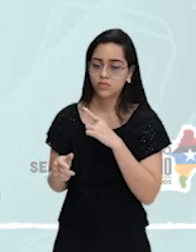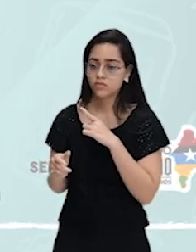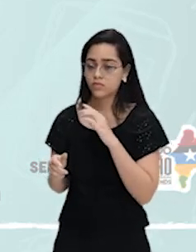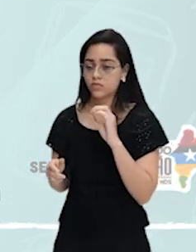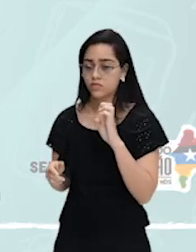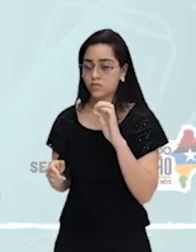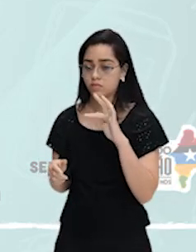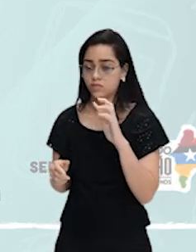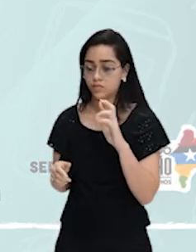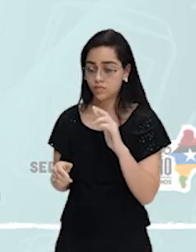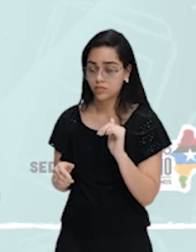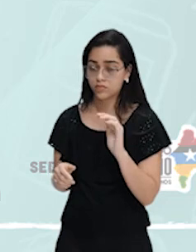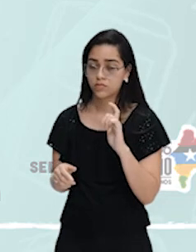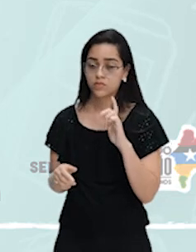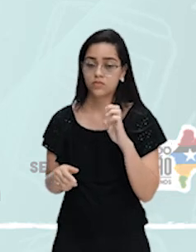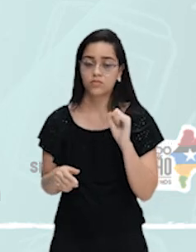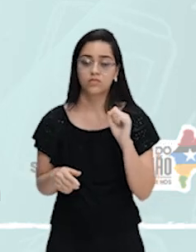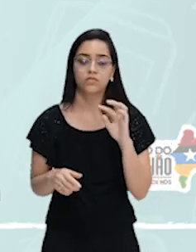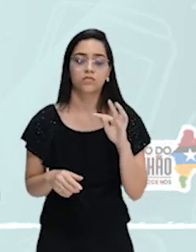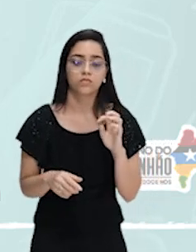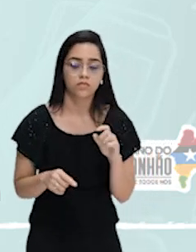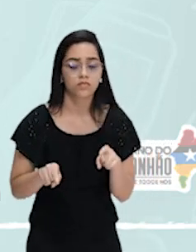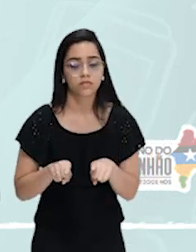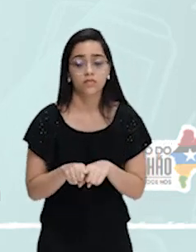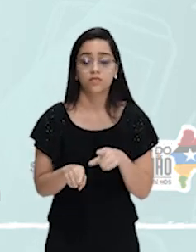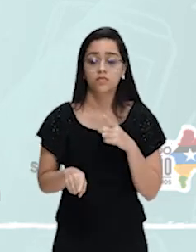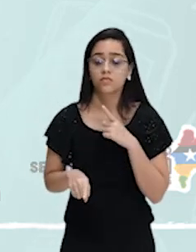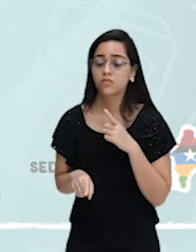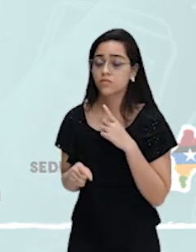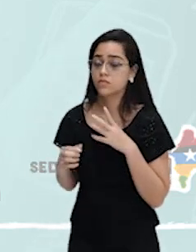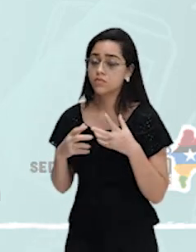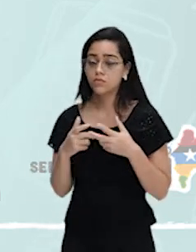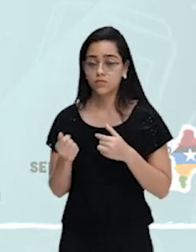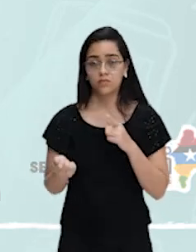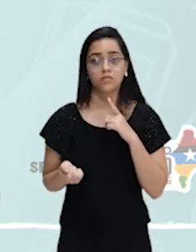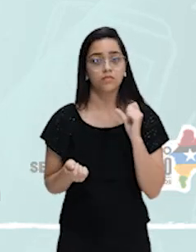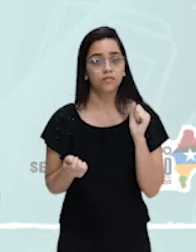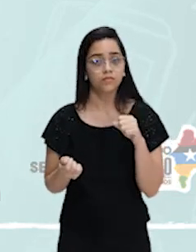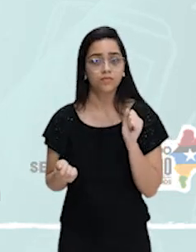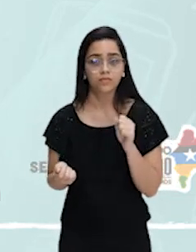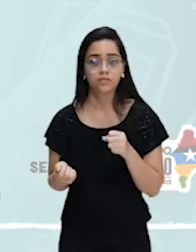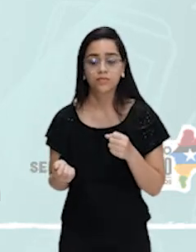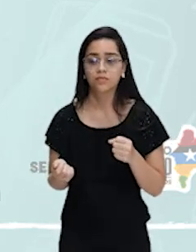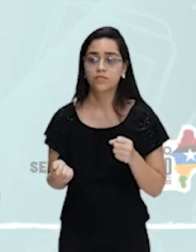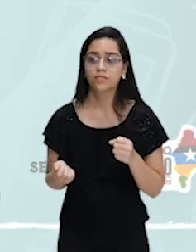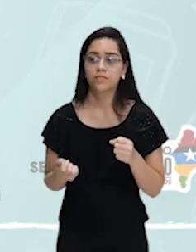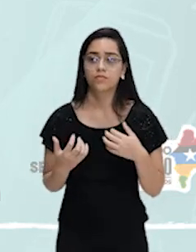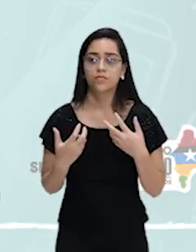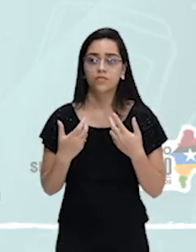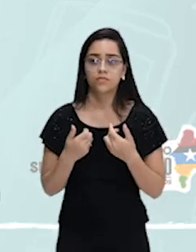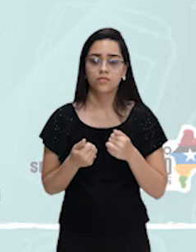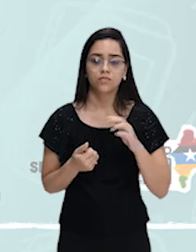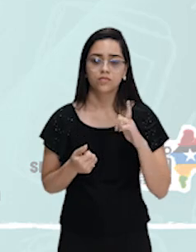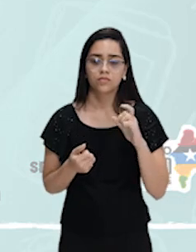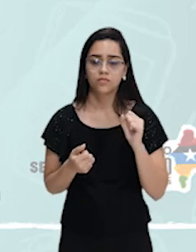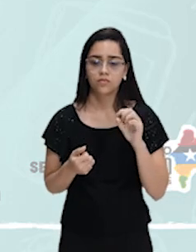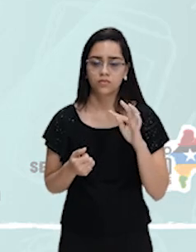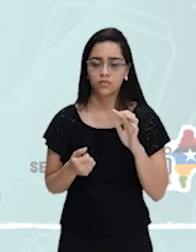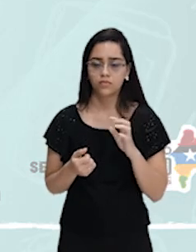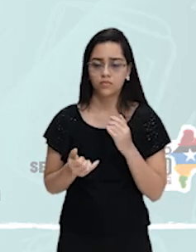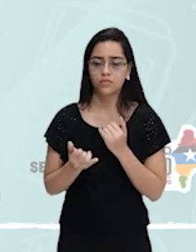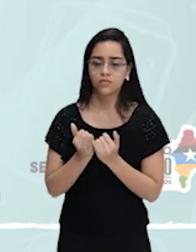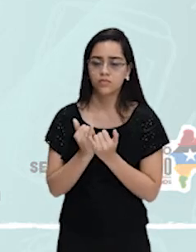esfera celeste, certo? Então, tem um Equador da Terra, então existe ali o Equador Celeste, né? Como se fizesse